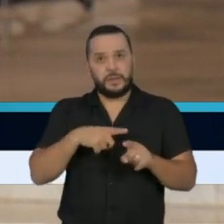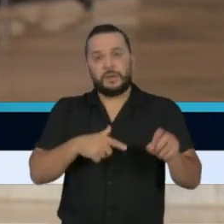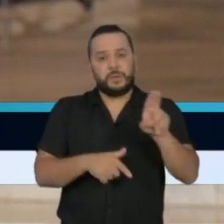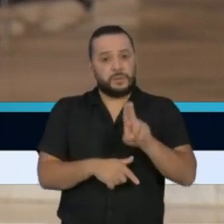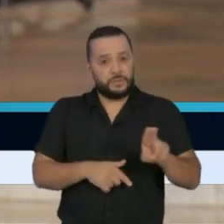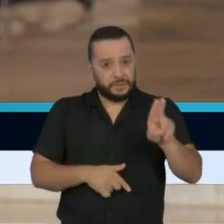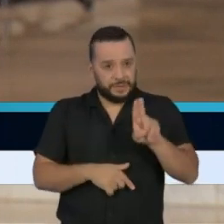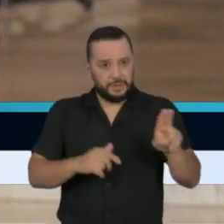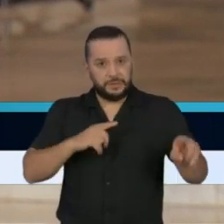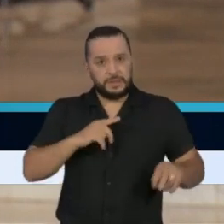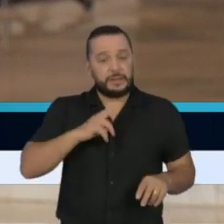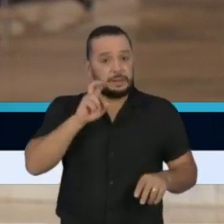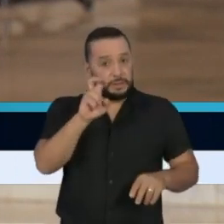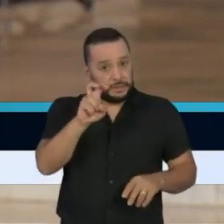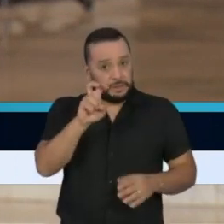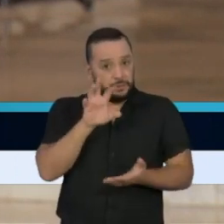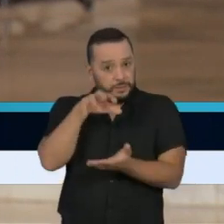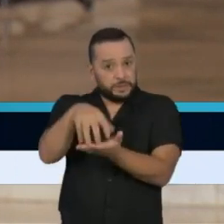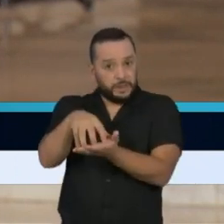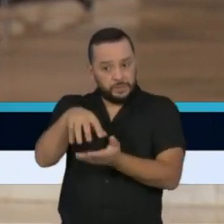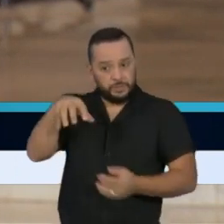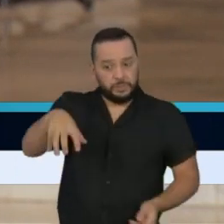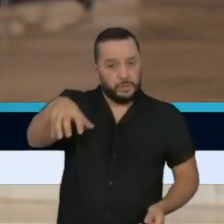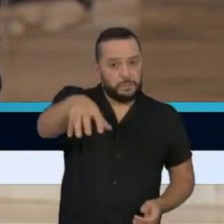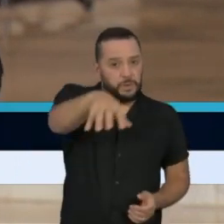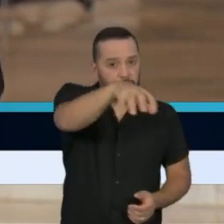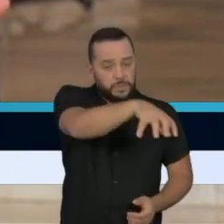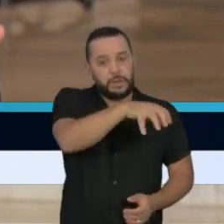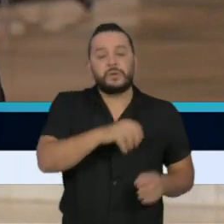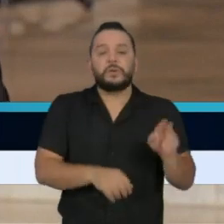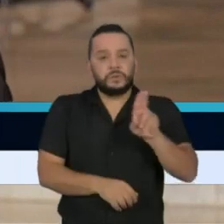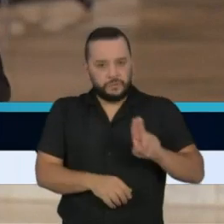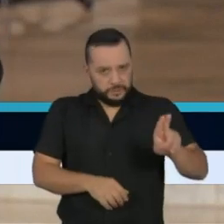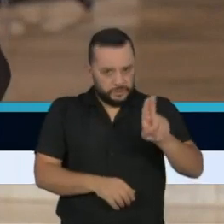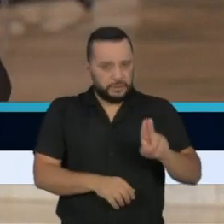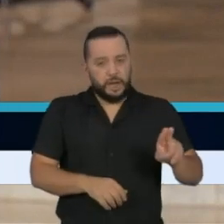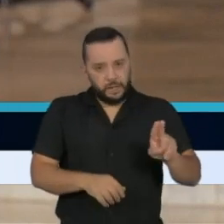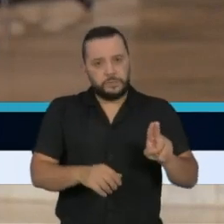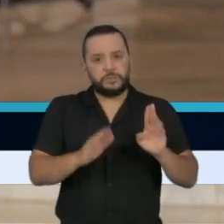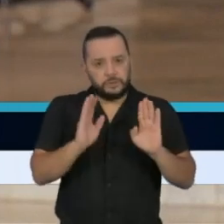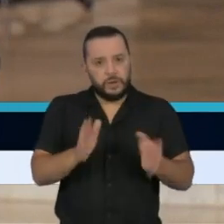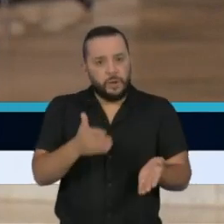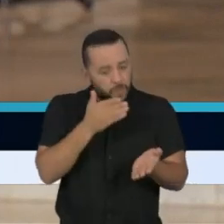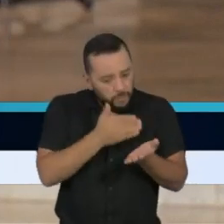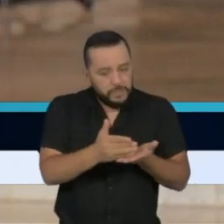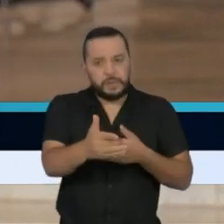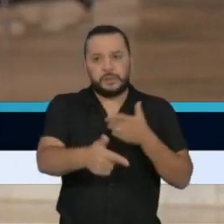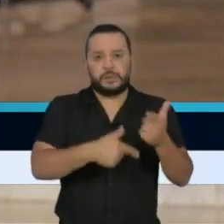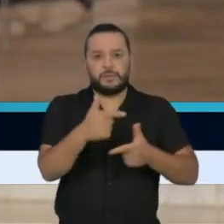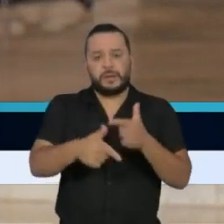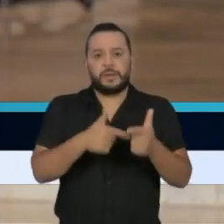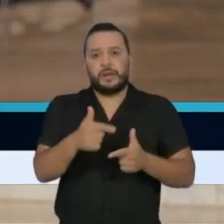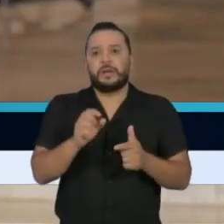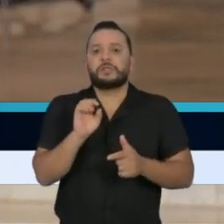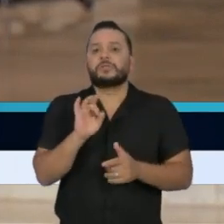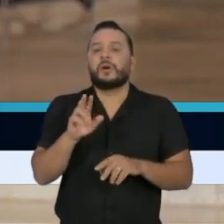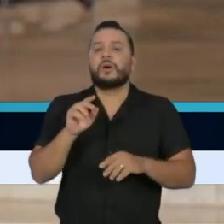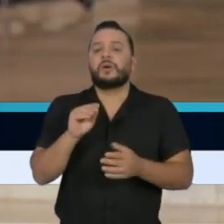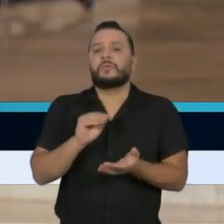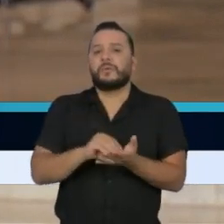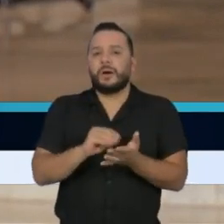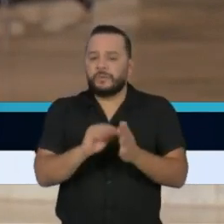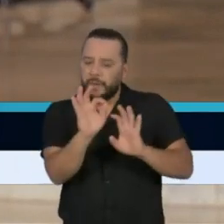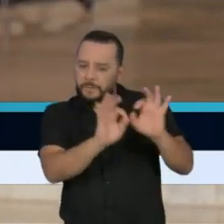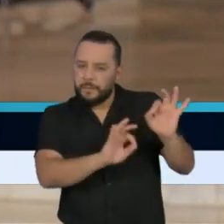são 5 centros, também prontos a operar, eles só precisam ser habilitados e receber insumos.